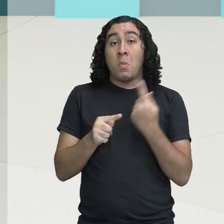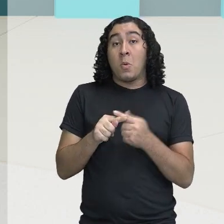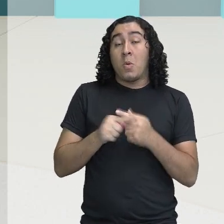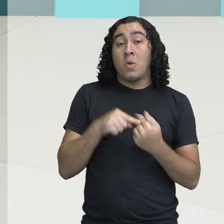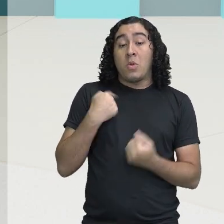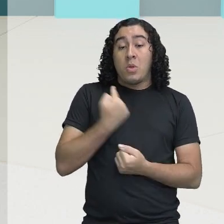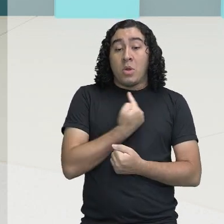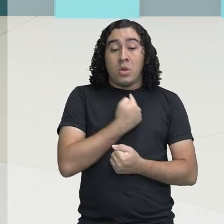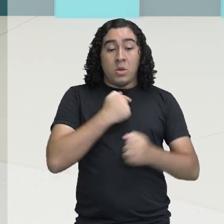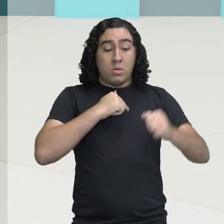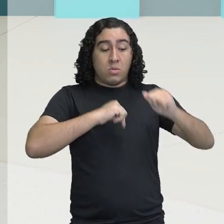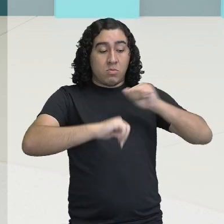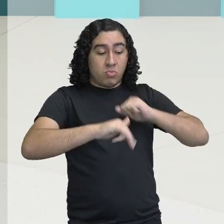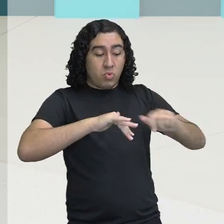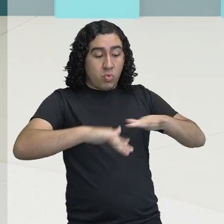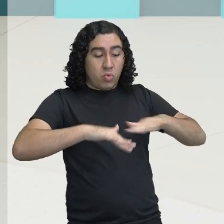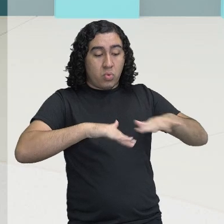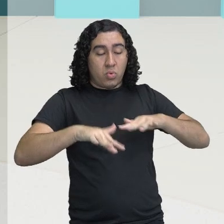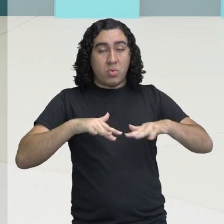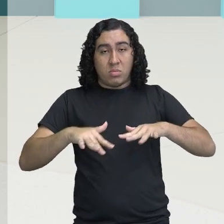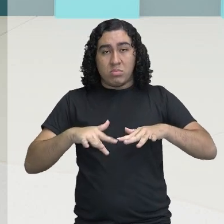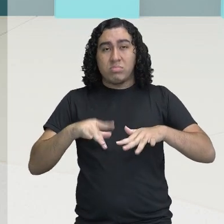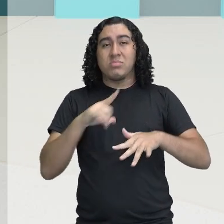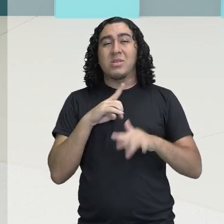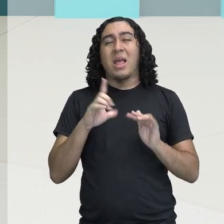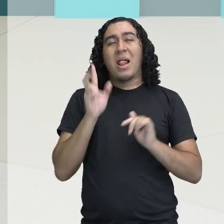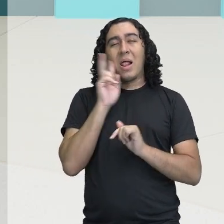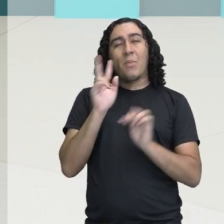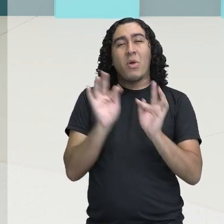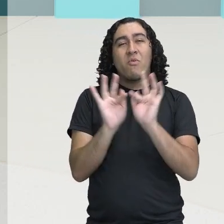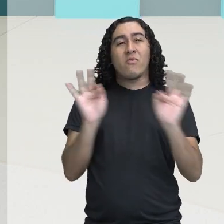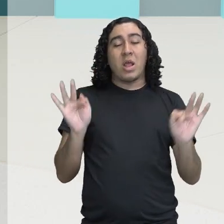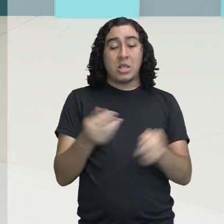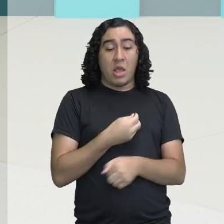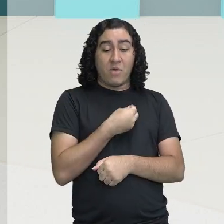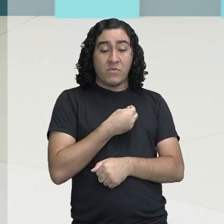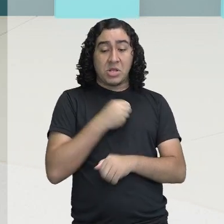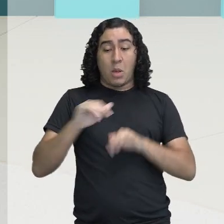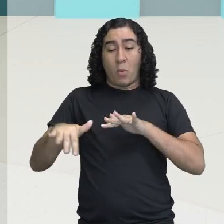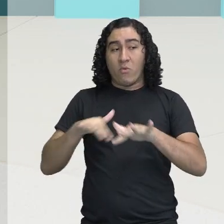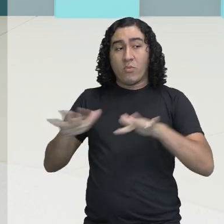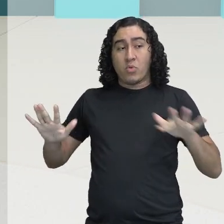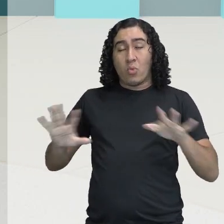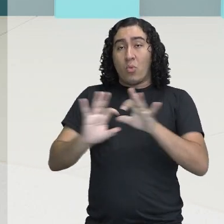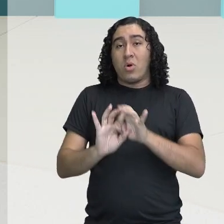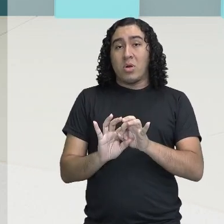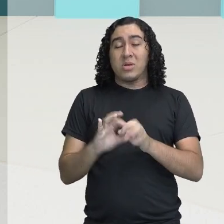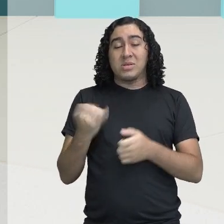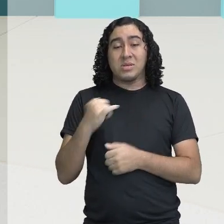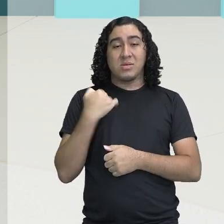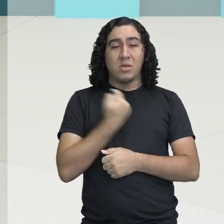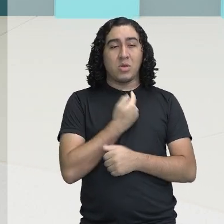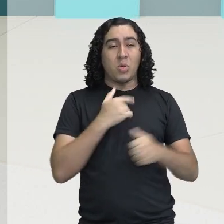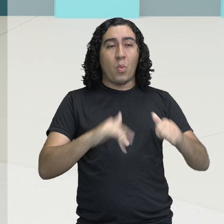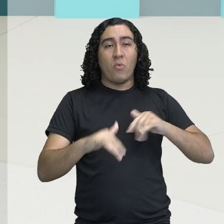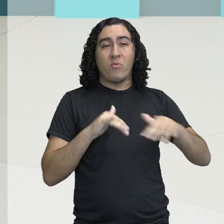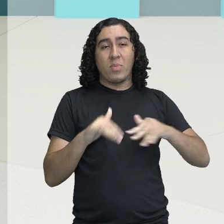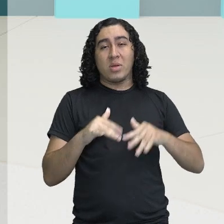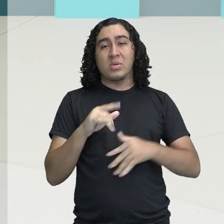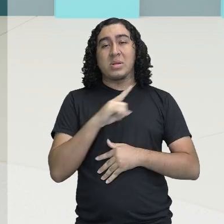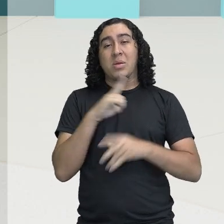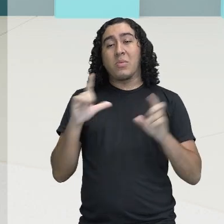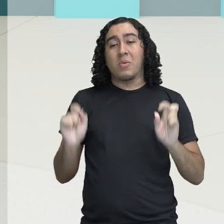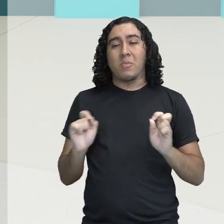em movimento, não tem a frase de que a vida é movimento? Então, quando estamos em movimento,